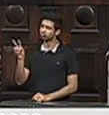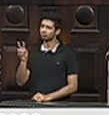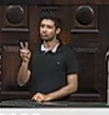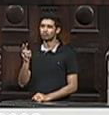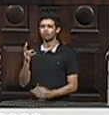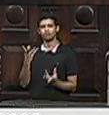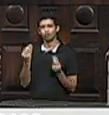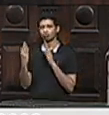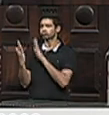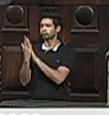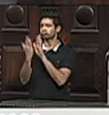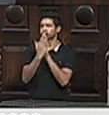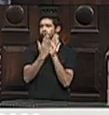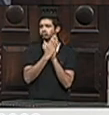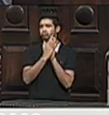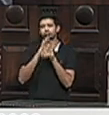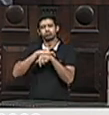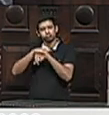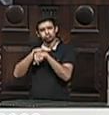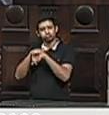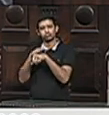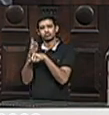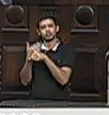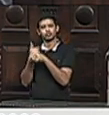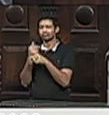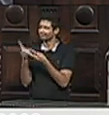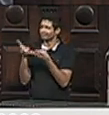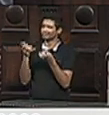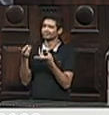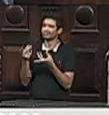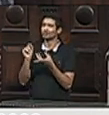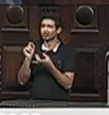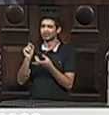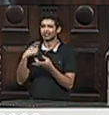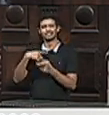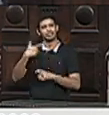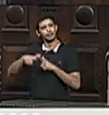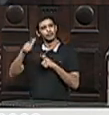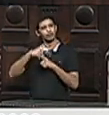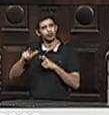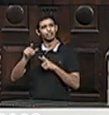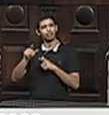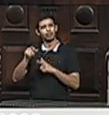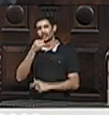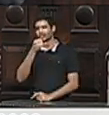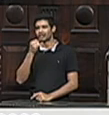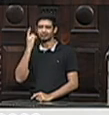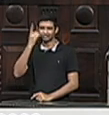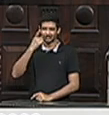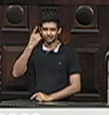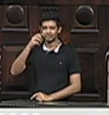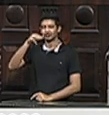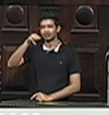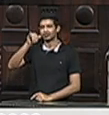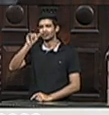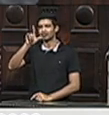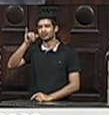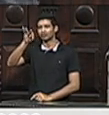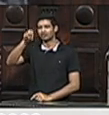empregadores que compõem o Conselho Estadual de Trabalho, Emprego e Geração de Renda. Eu